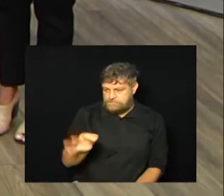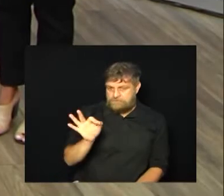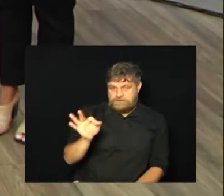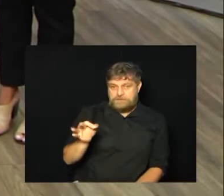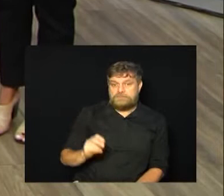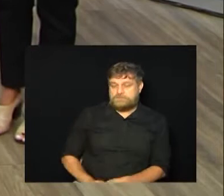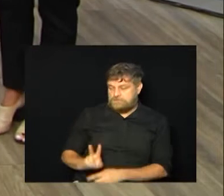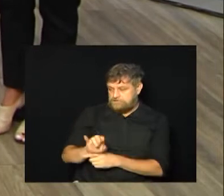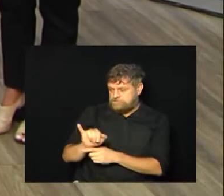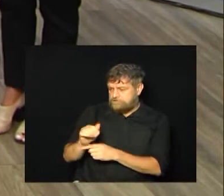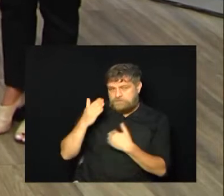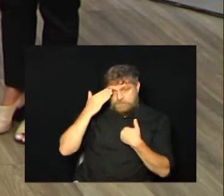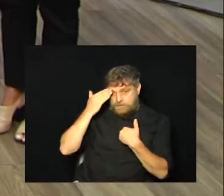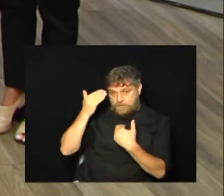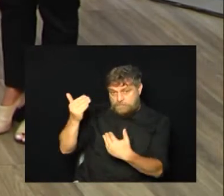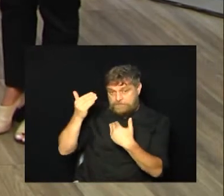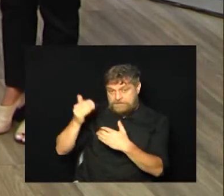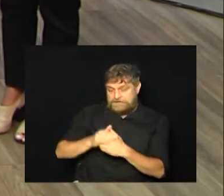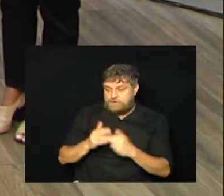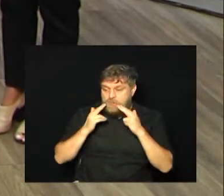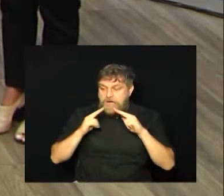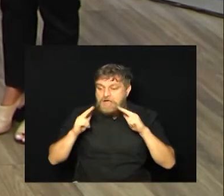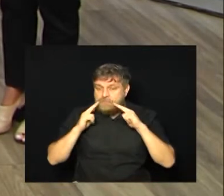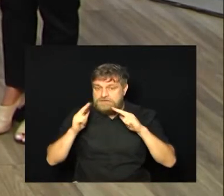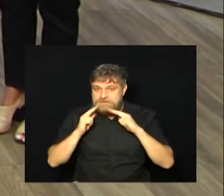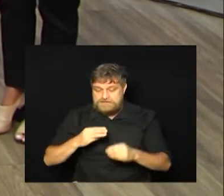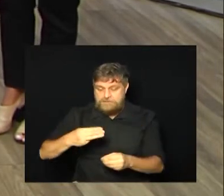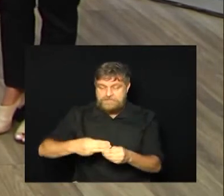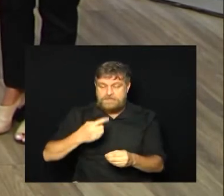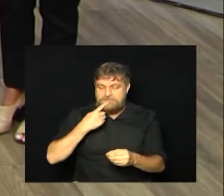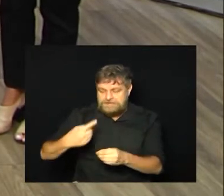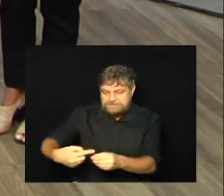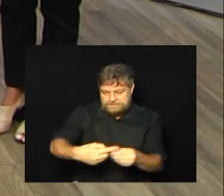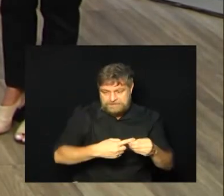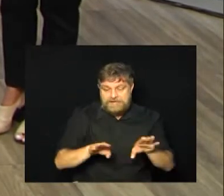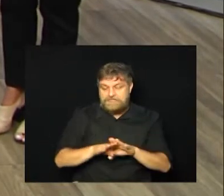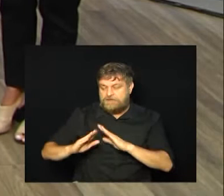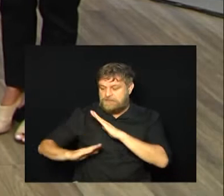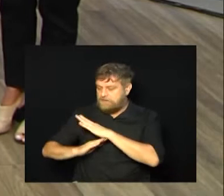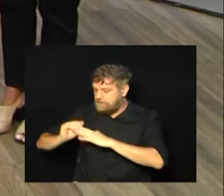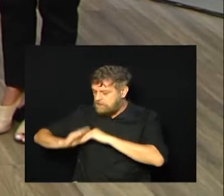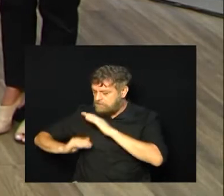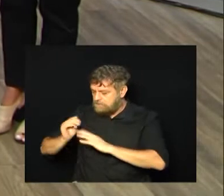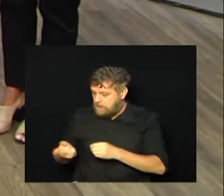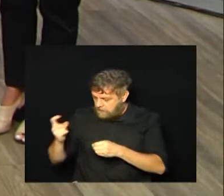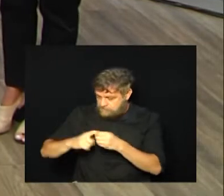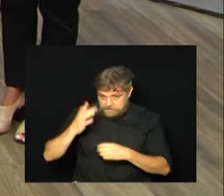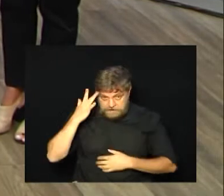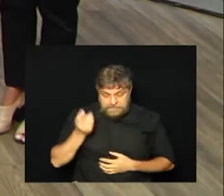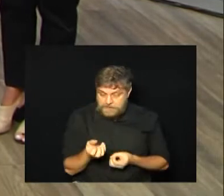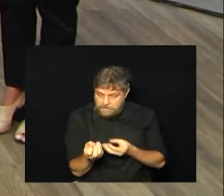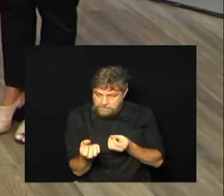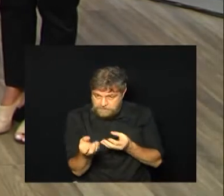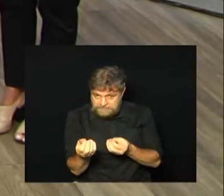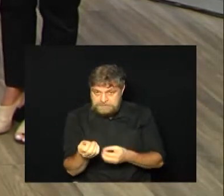Viviane Novaes, muito obrigado pelas notícias da Metrópole de Campinas, do Legislativo. Volta amanhã com mais informações pra